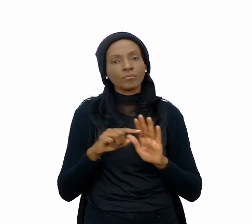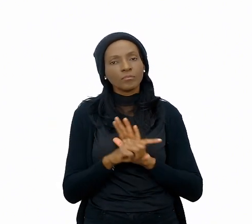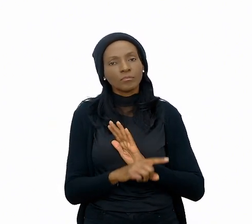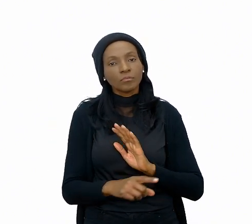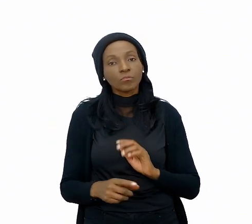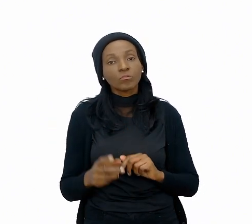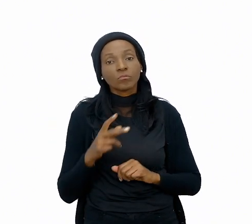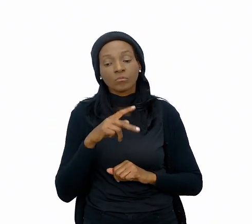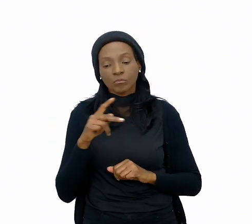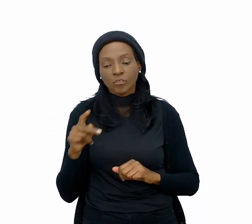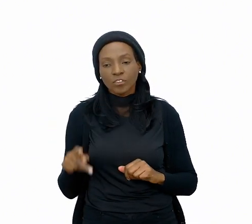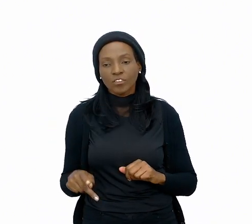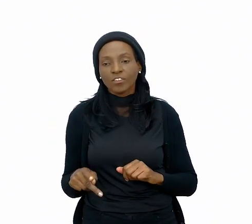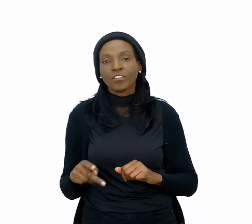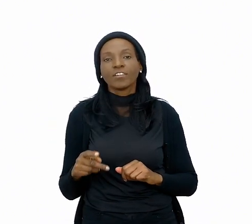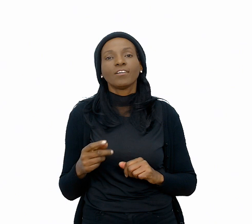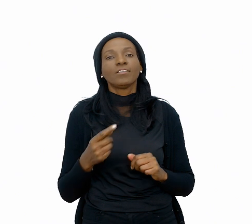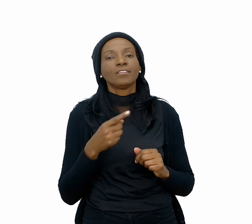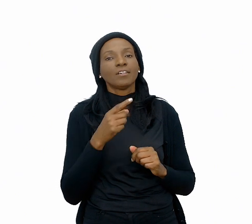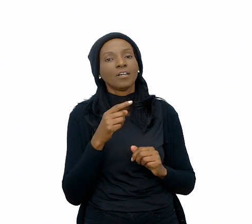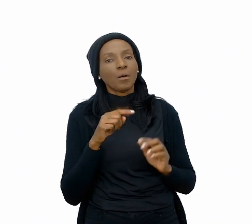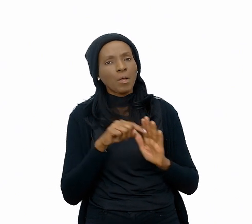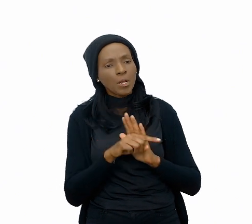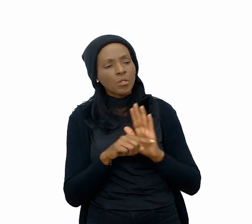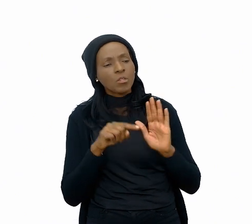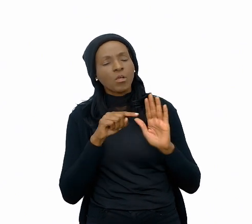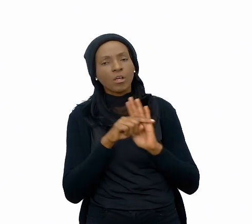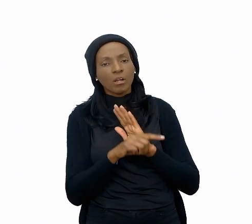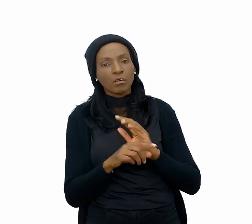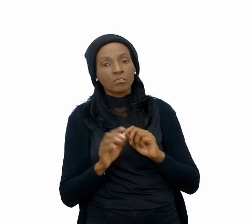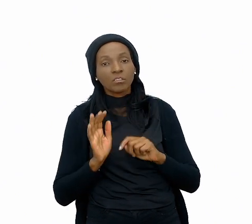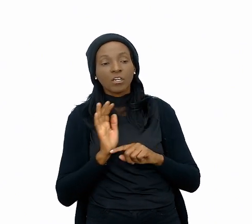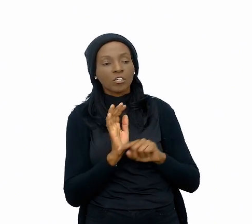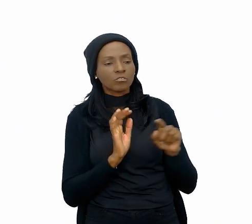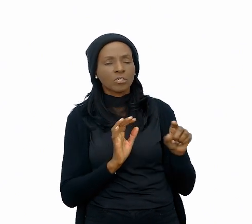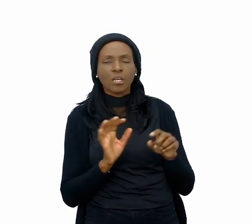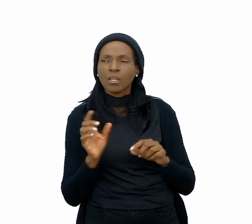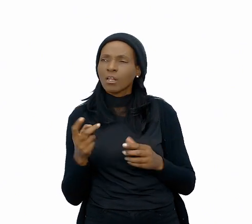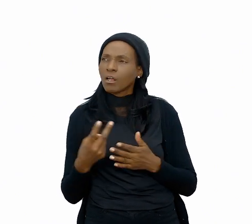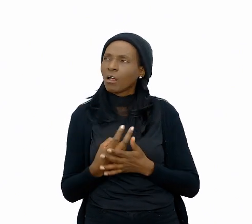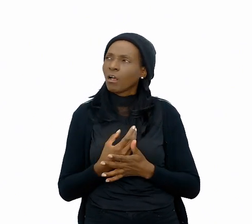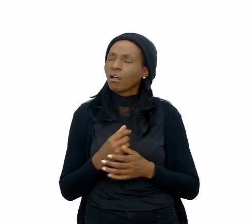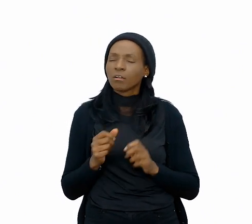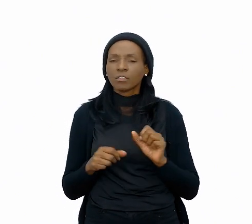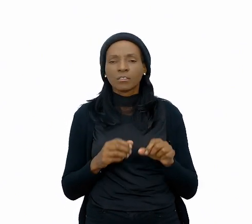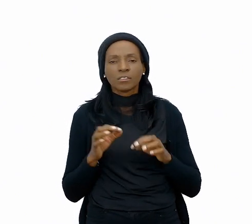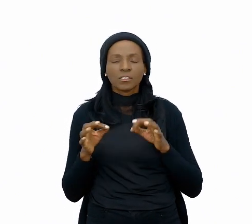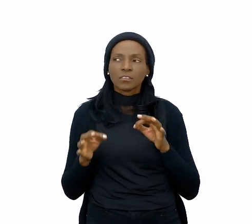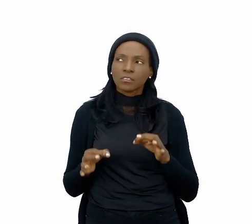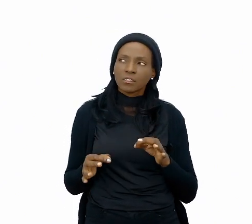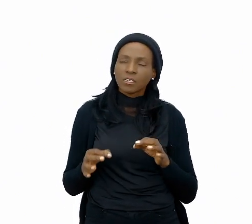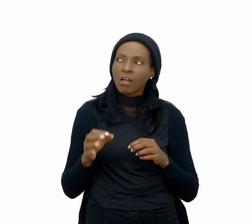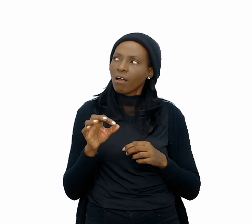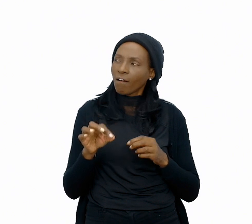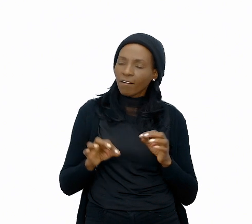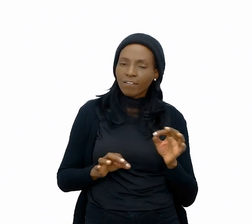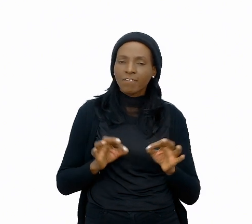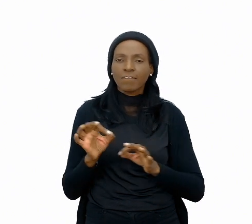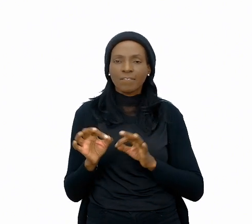do professor, elas vão permitir que eles vão ajustando as suas representações até a